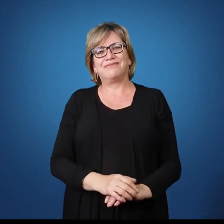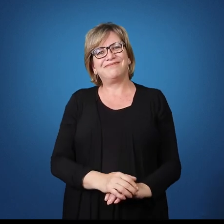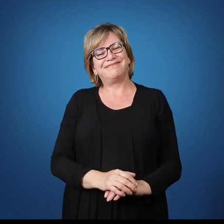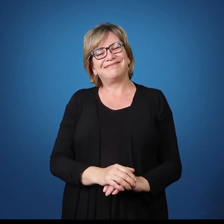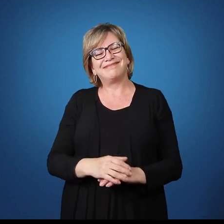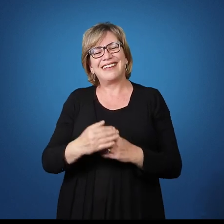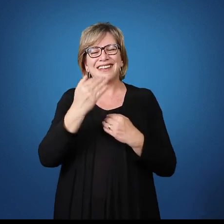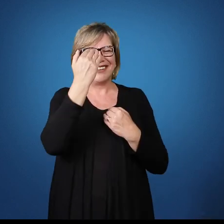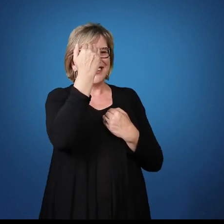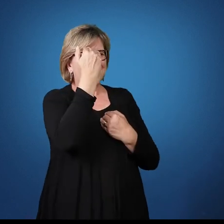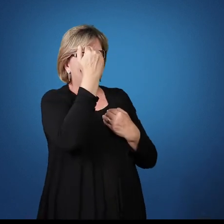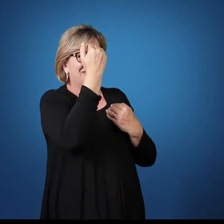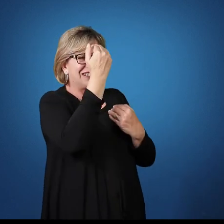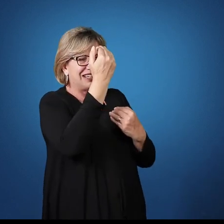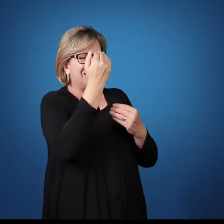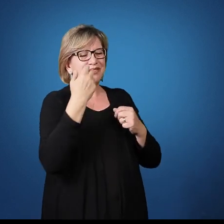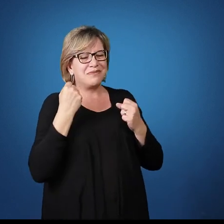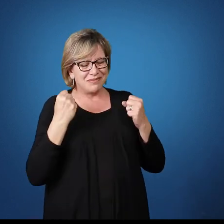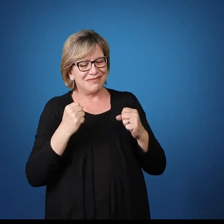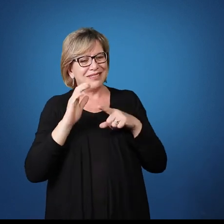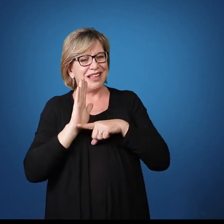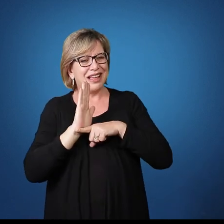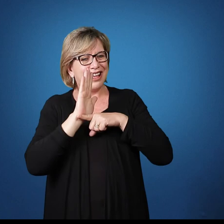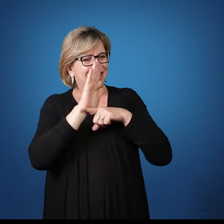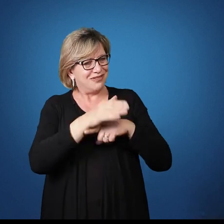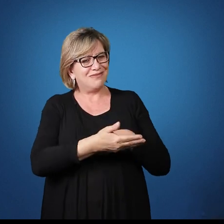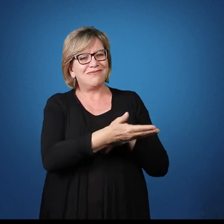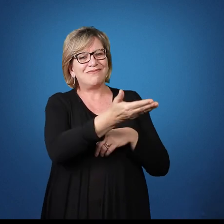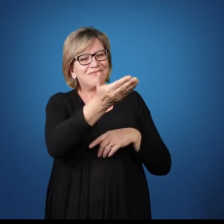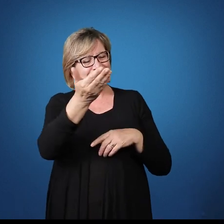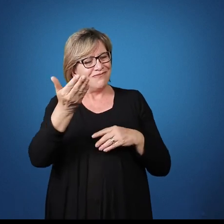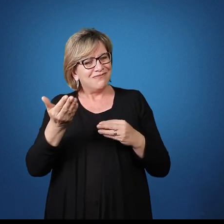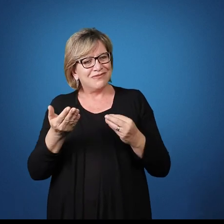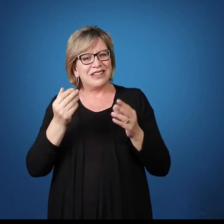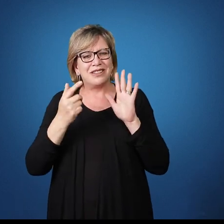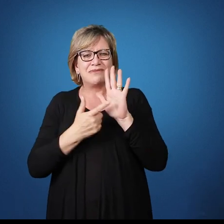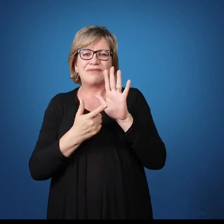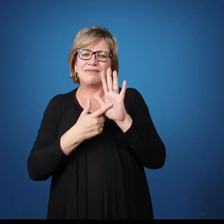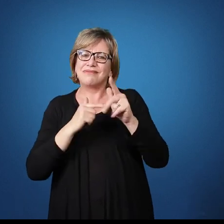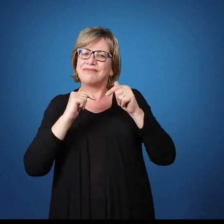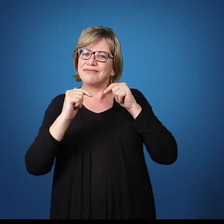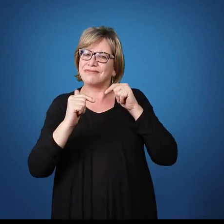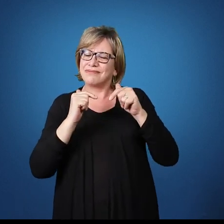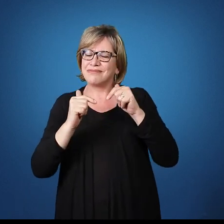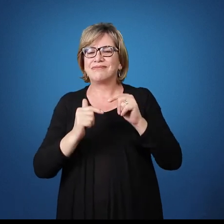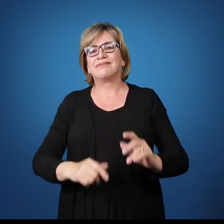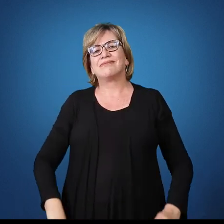né, tá ajudando vocês aí, mostrando um pouquinho do nosso trabalho.